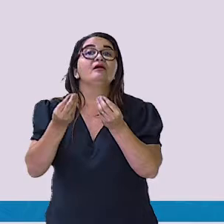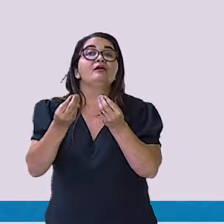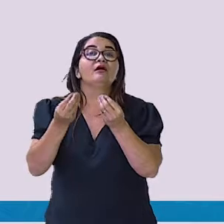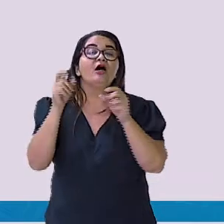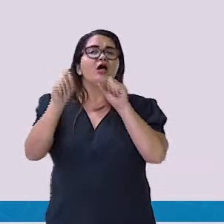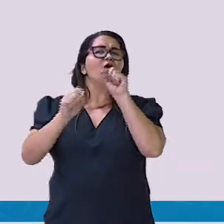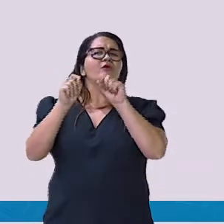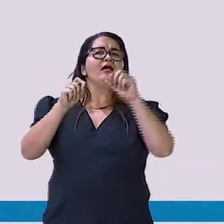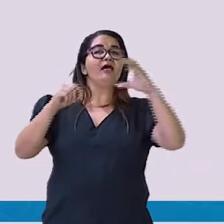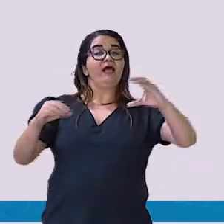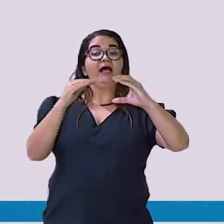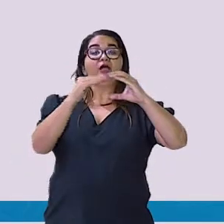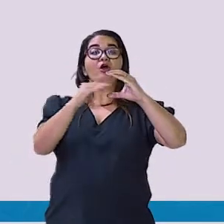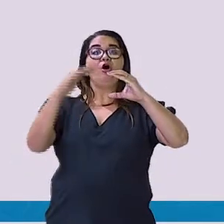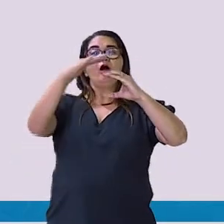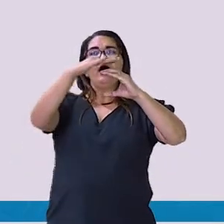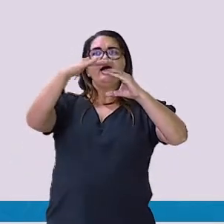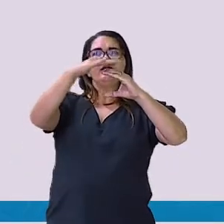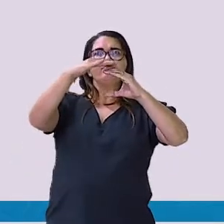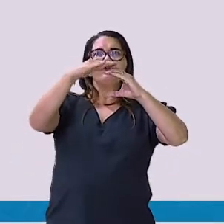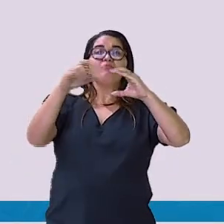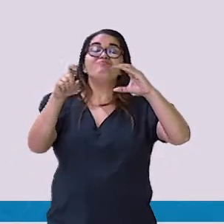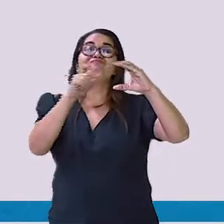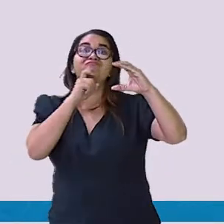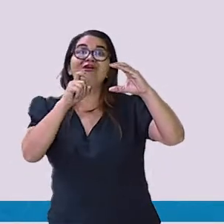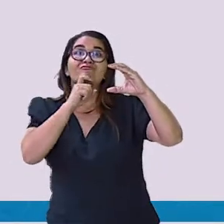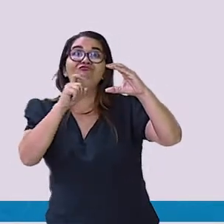E isso dificulta